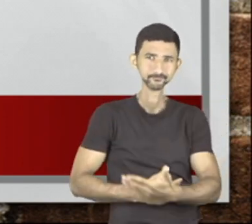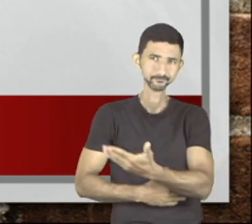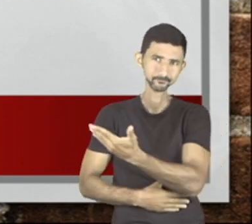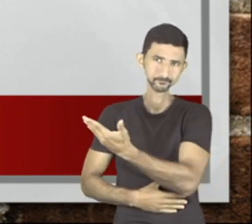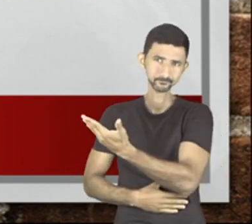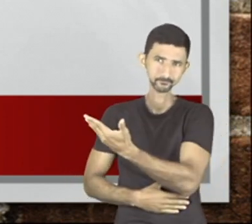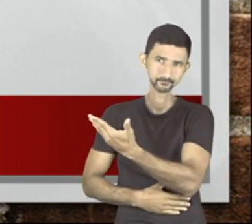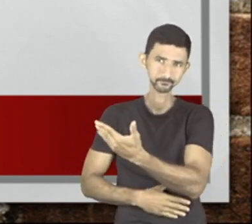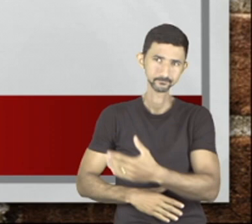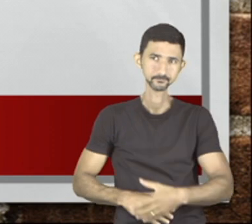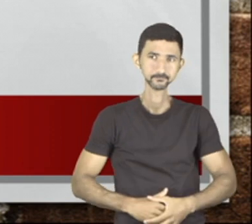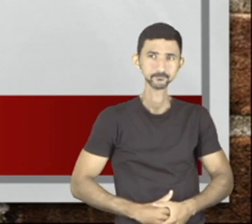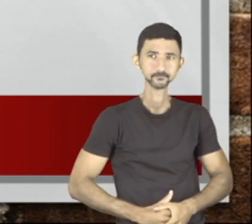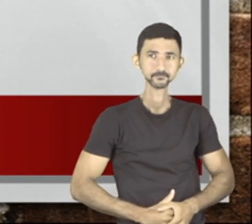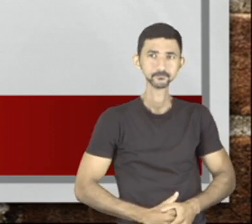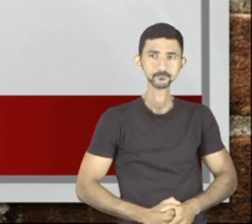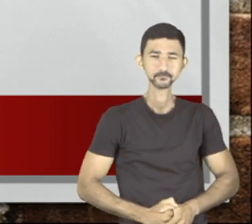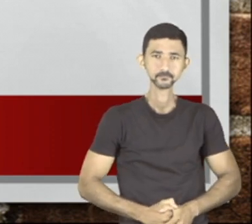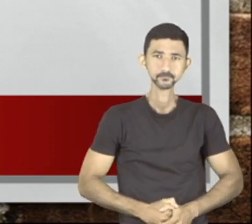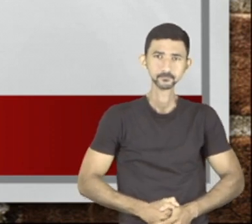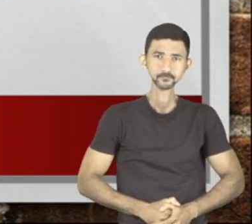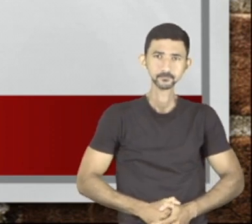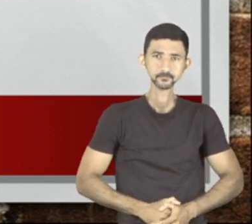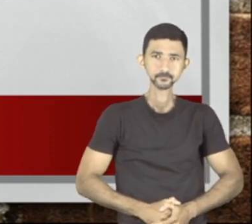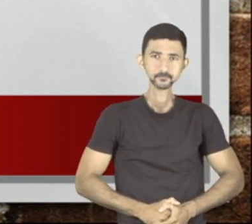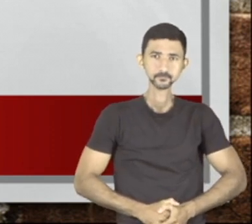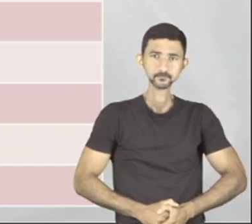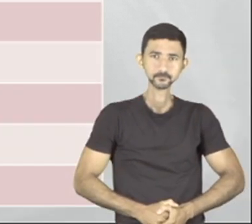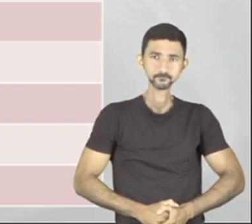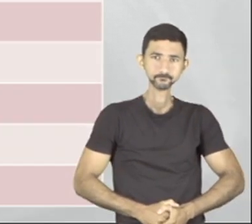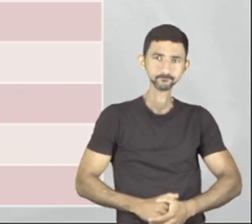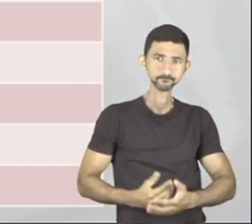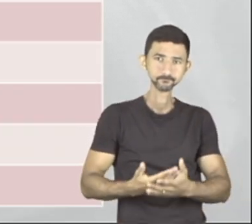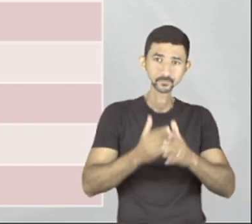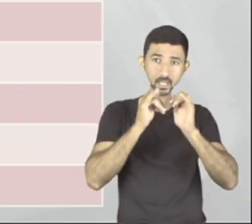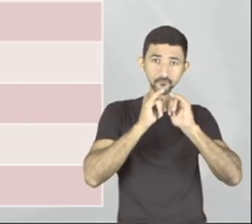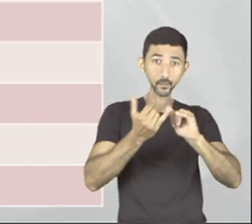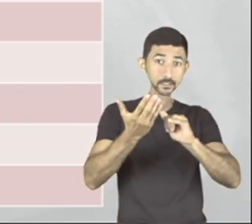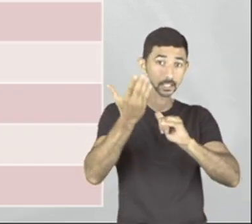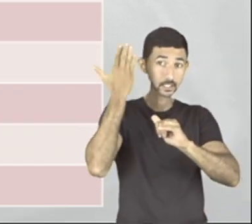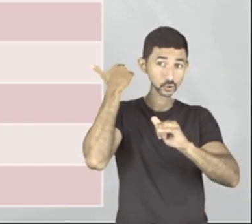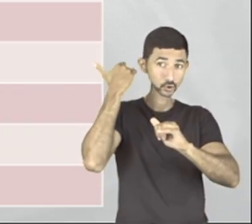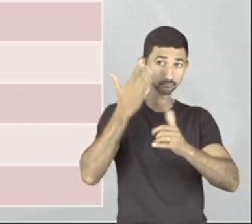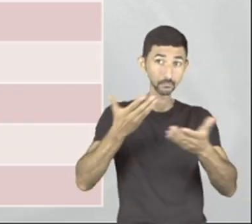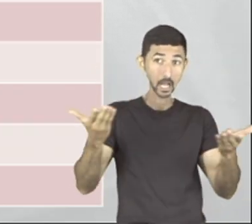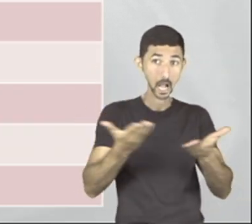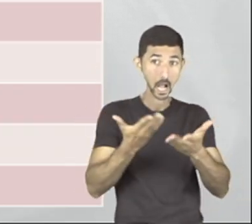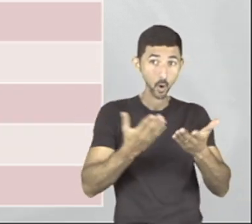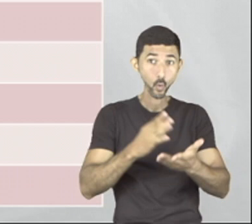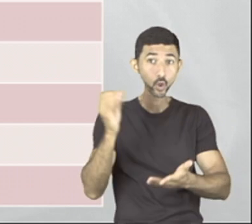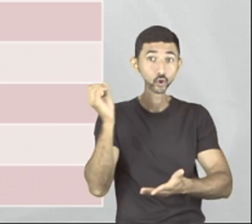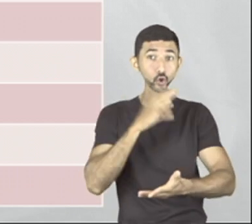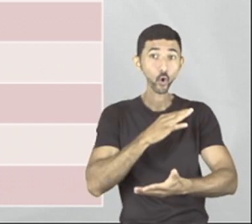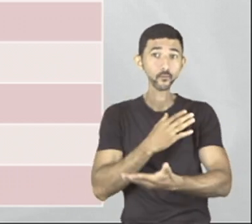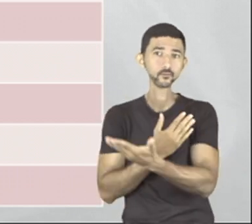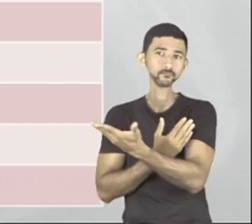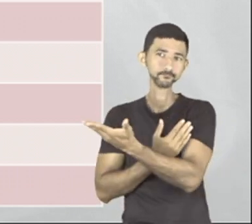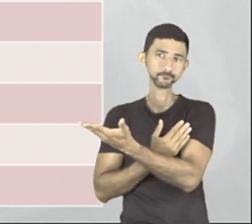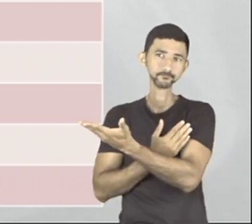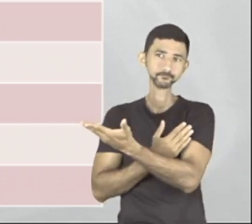com 417 quilômetros quadrados. Mas isso aí é passado. Agora é essa